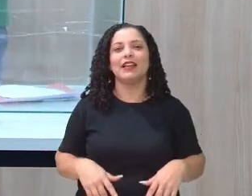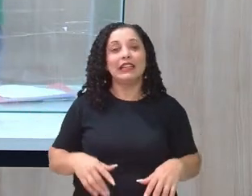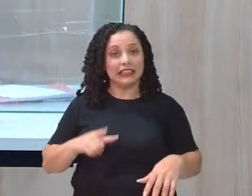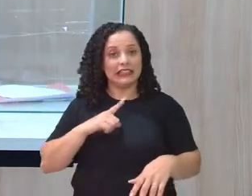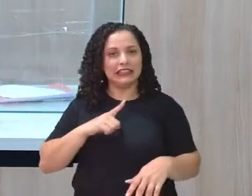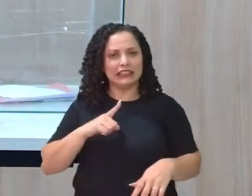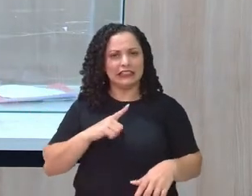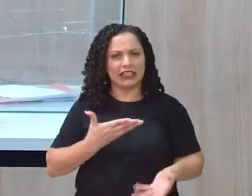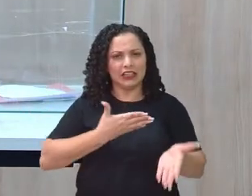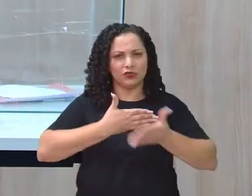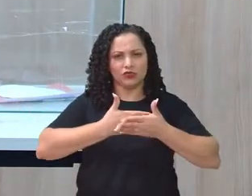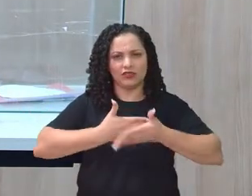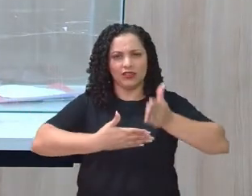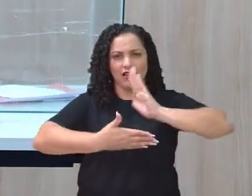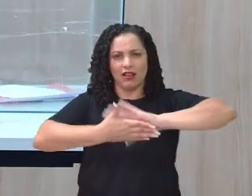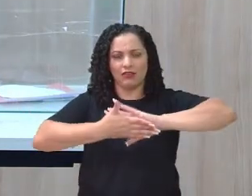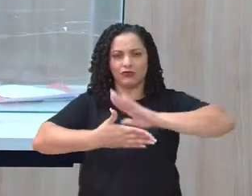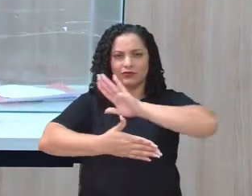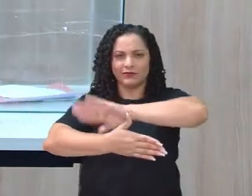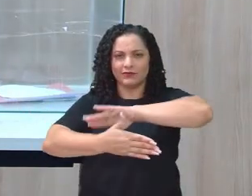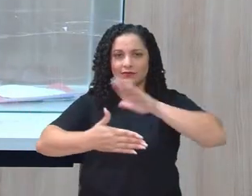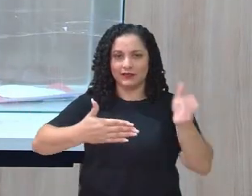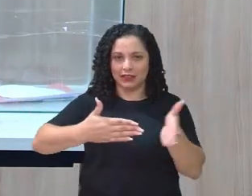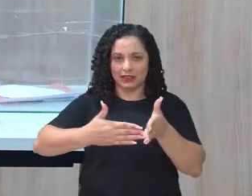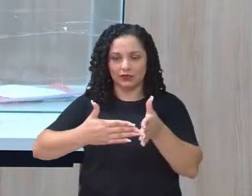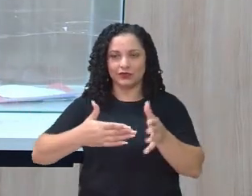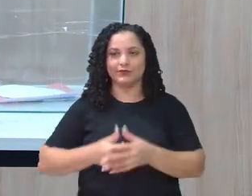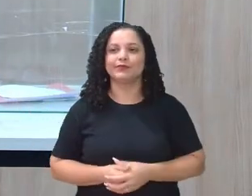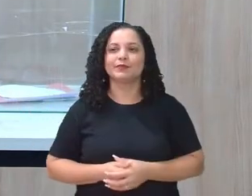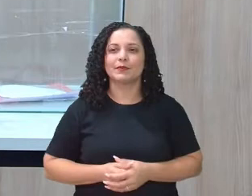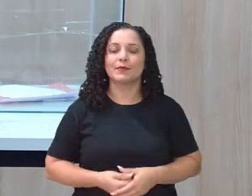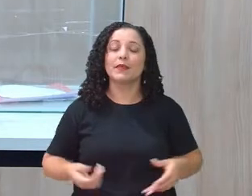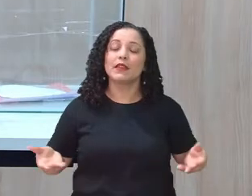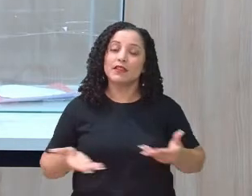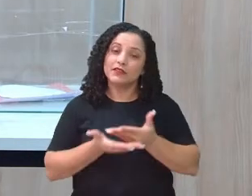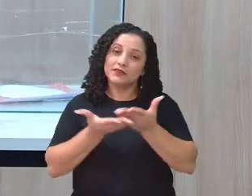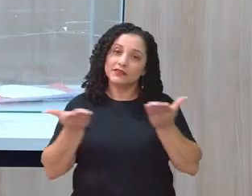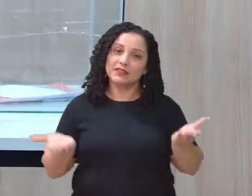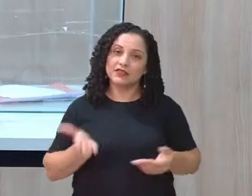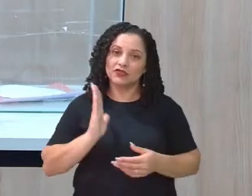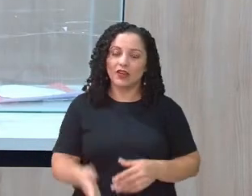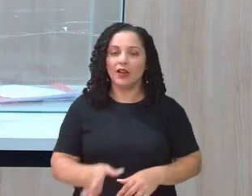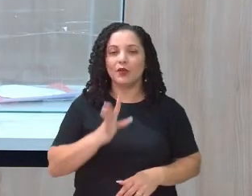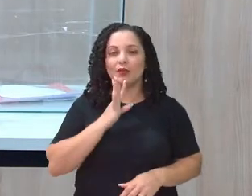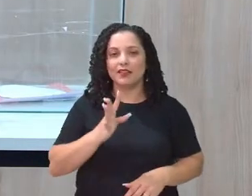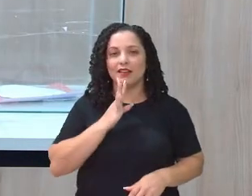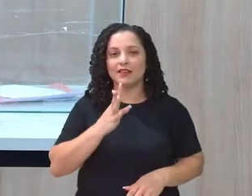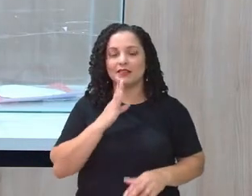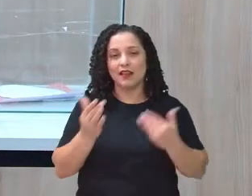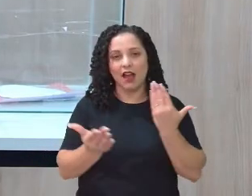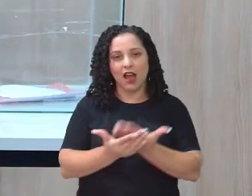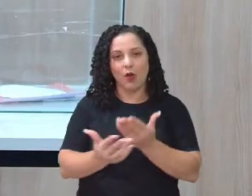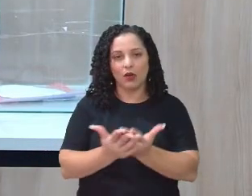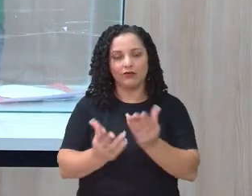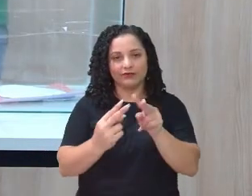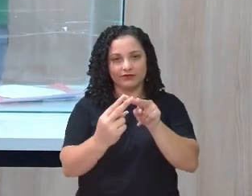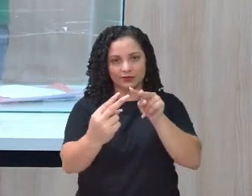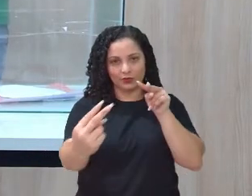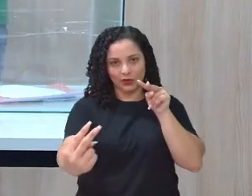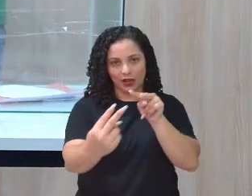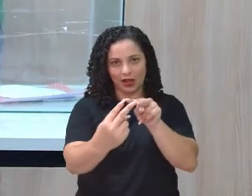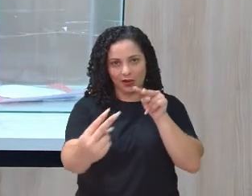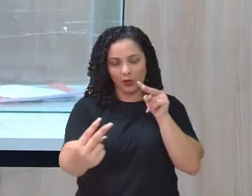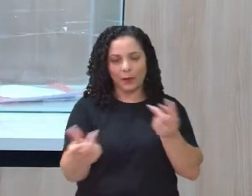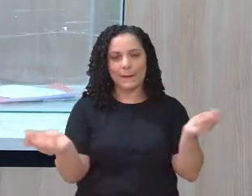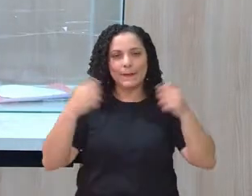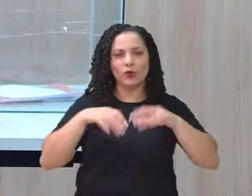lá para vocês, certo? Como você sabe, a nossa aula, o nosso sistema de aula é um sistema de aula digital, onde você